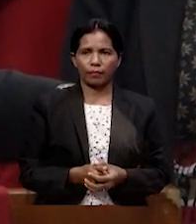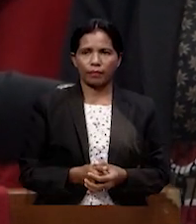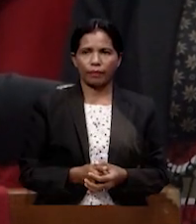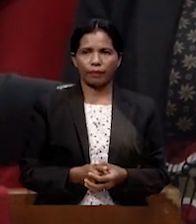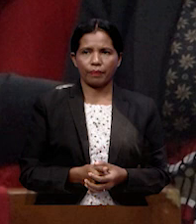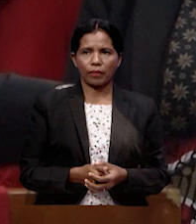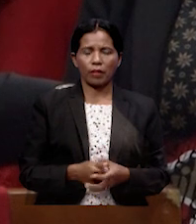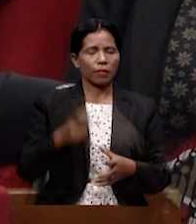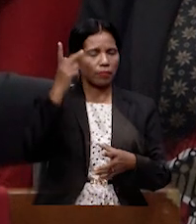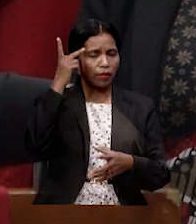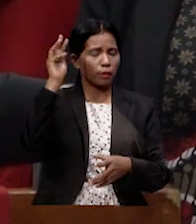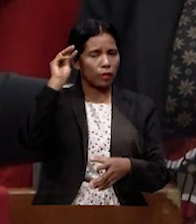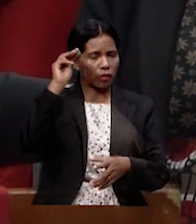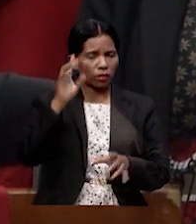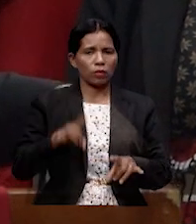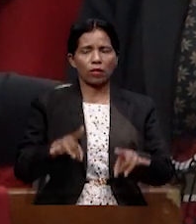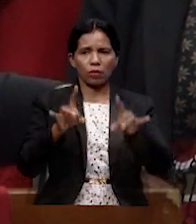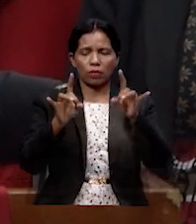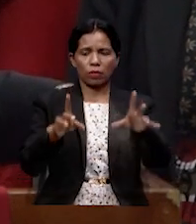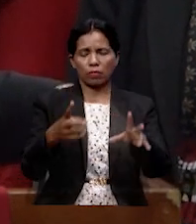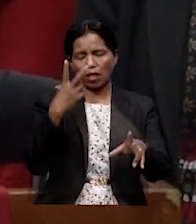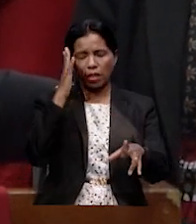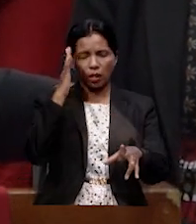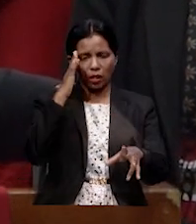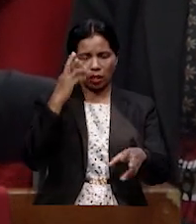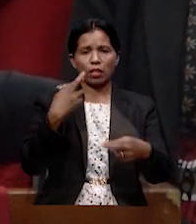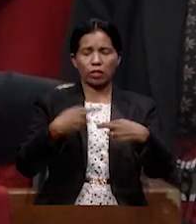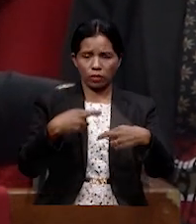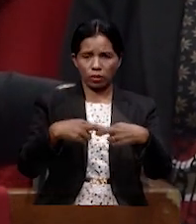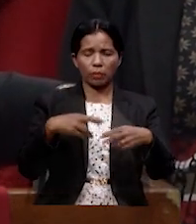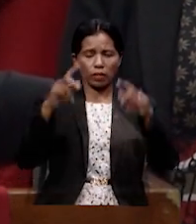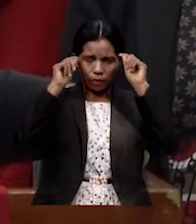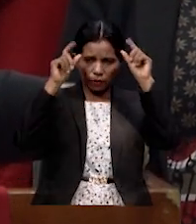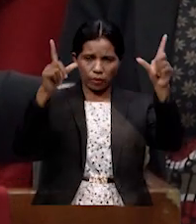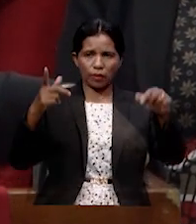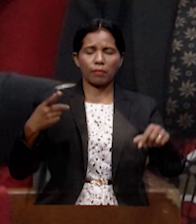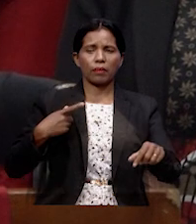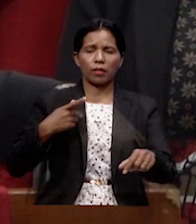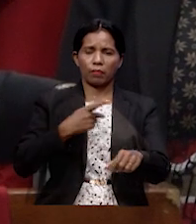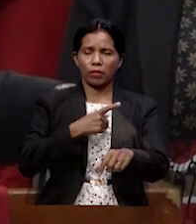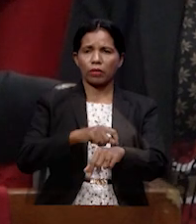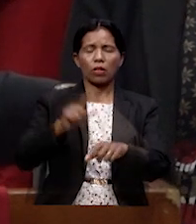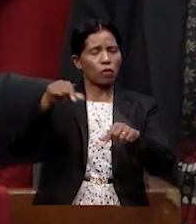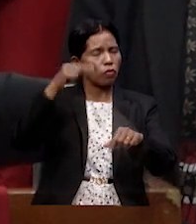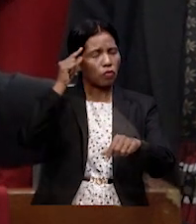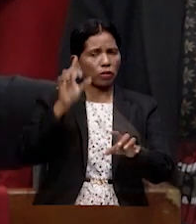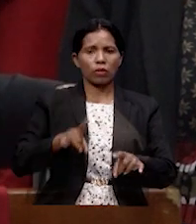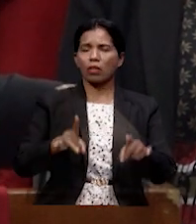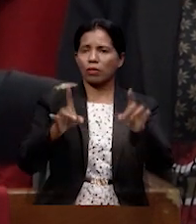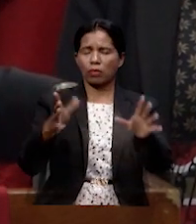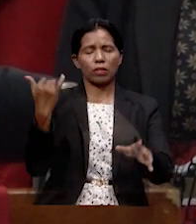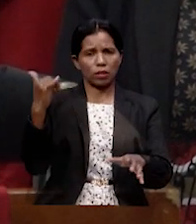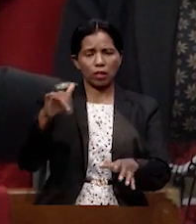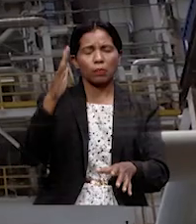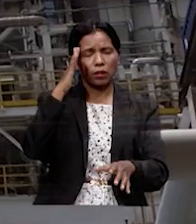Sua Excelência, o primeiro-ministro entende risco de ir nela para Timor, parlamentares e governo australiano estão maxira entende se